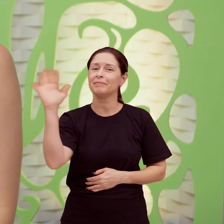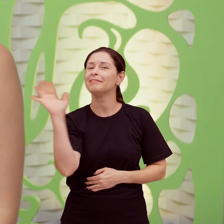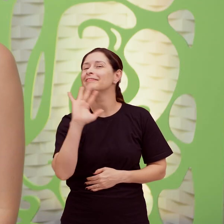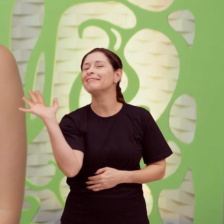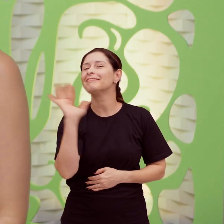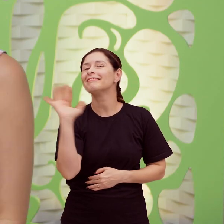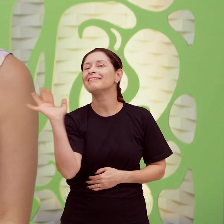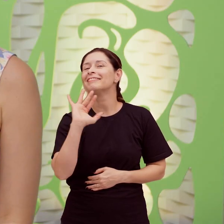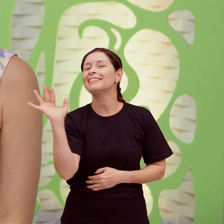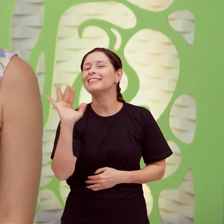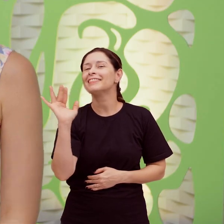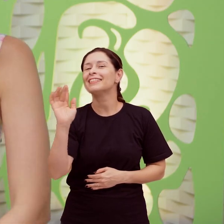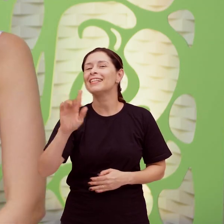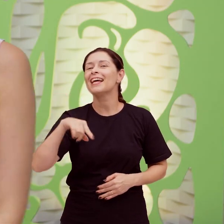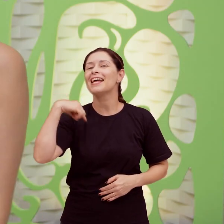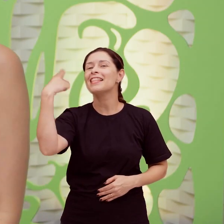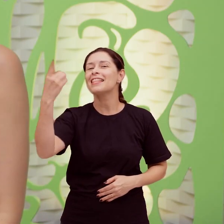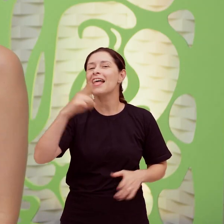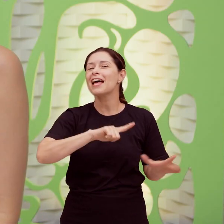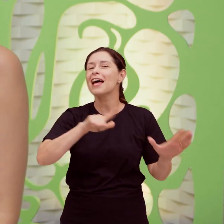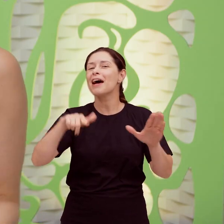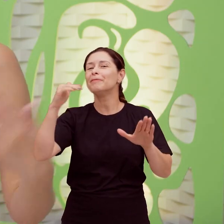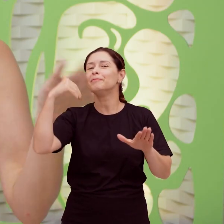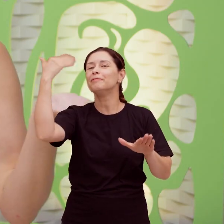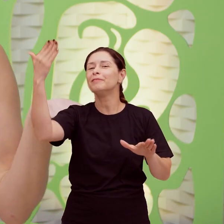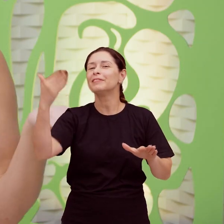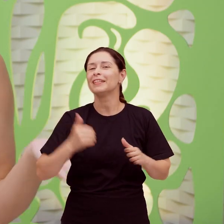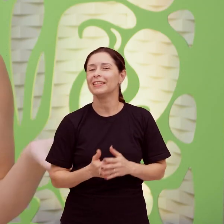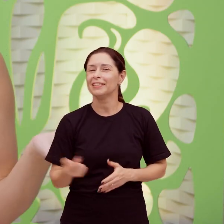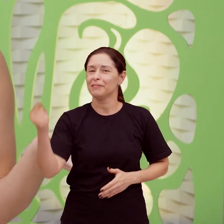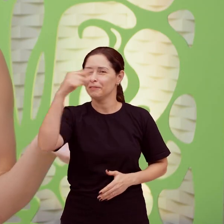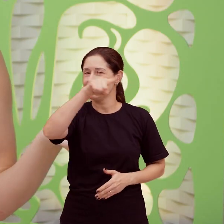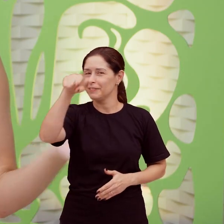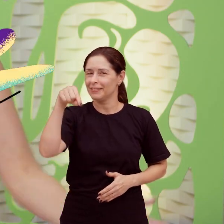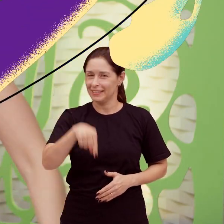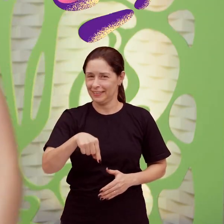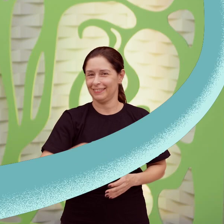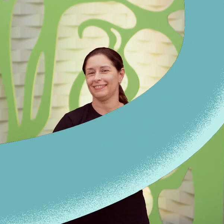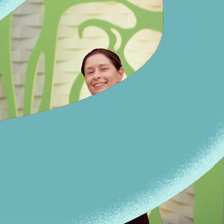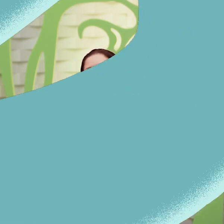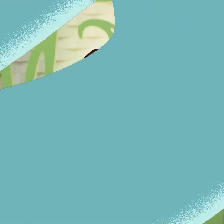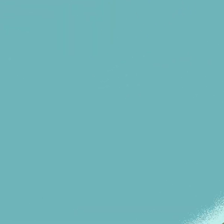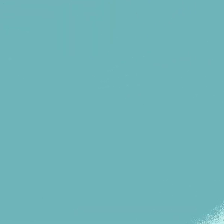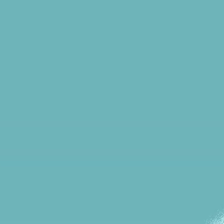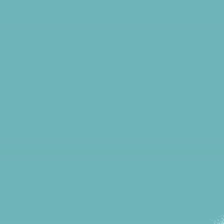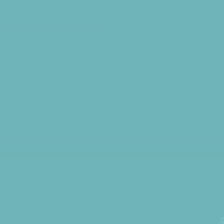Tchau, galerinha. Até semana que vem. Eu espero ver todos vocês aqui.